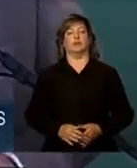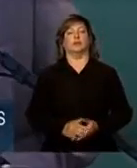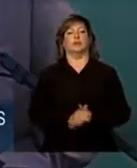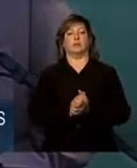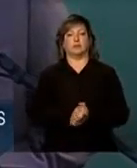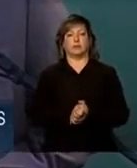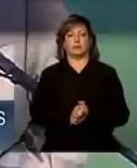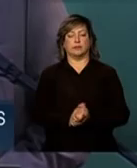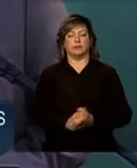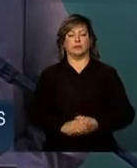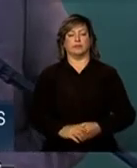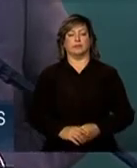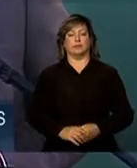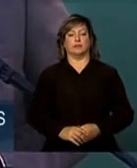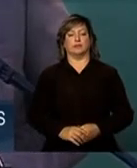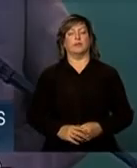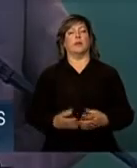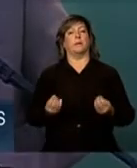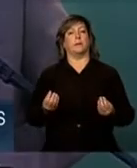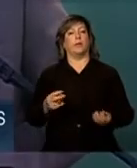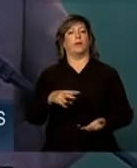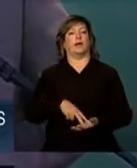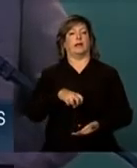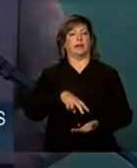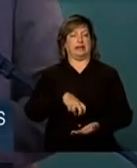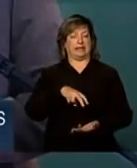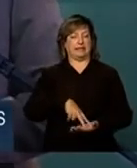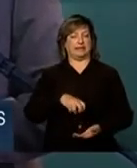Cumprimento com muita alegria